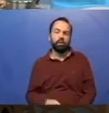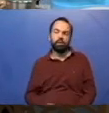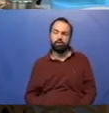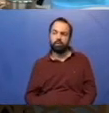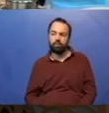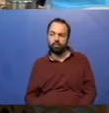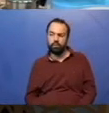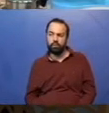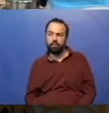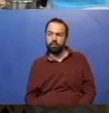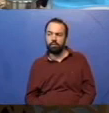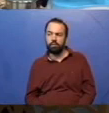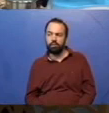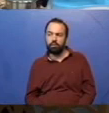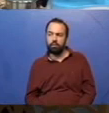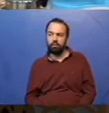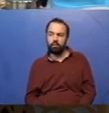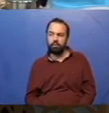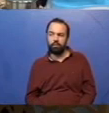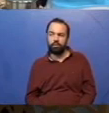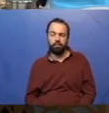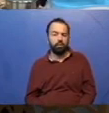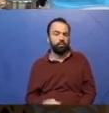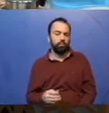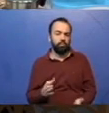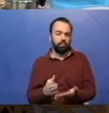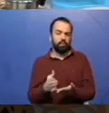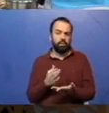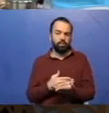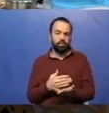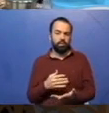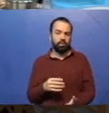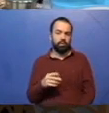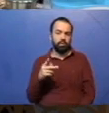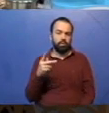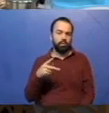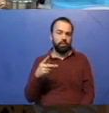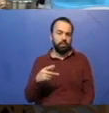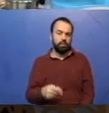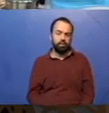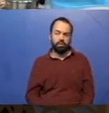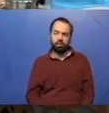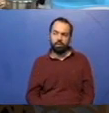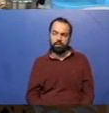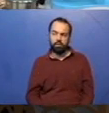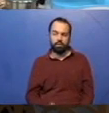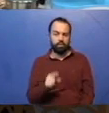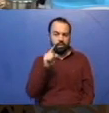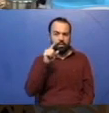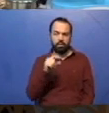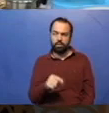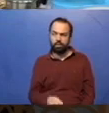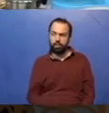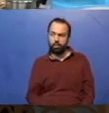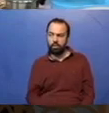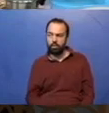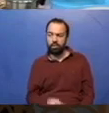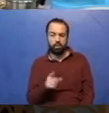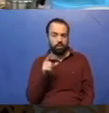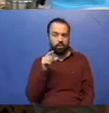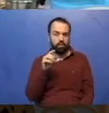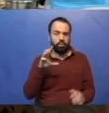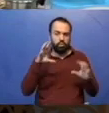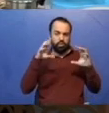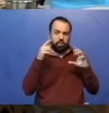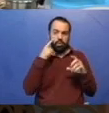Página 278, exercício 2. assinale que tipo de nuvem é